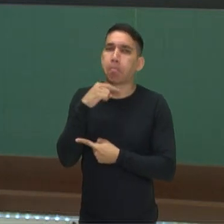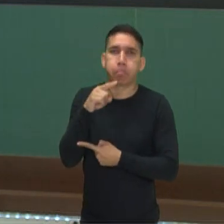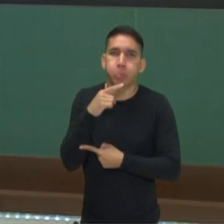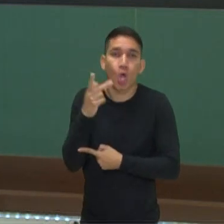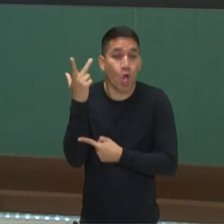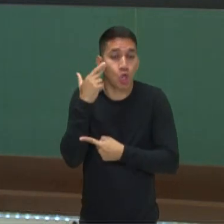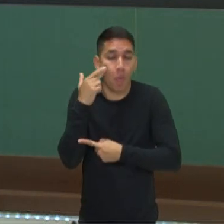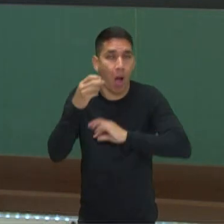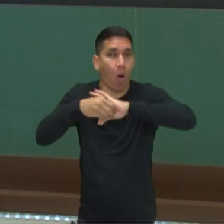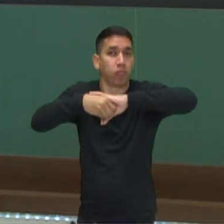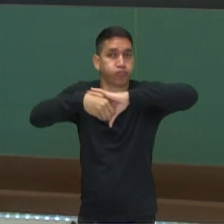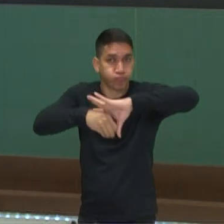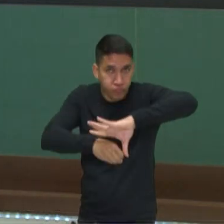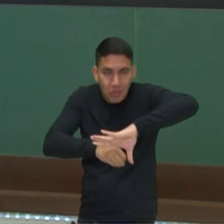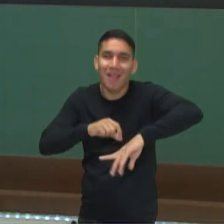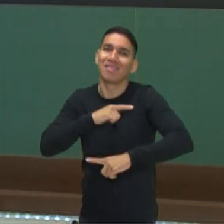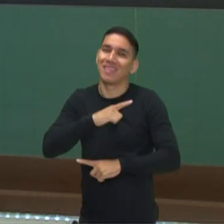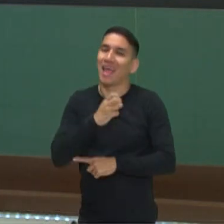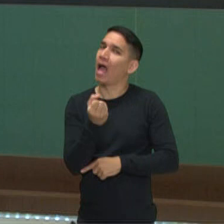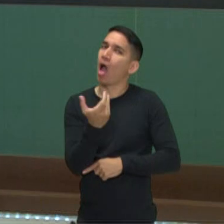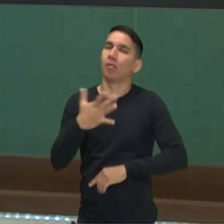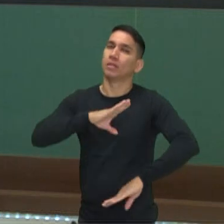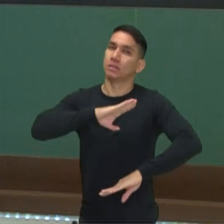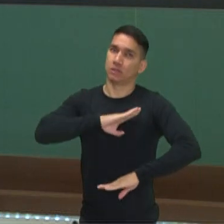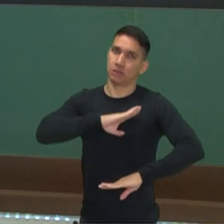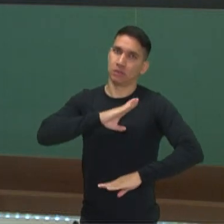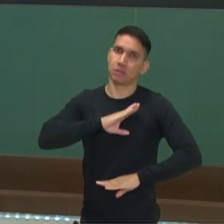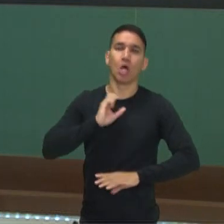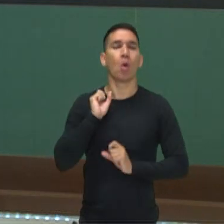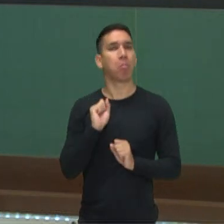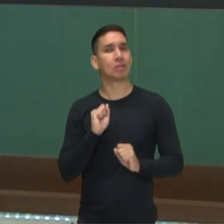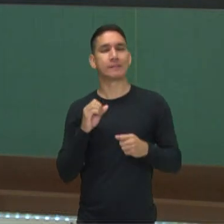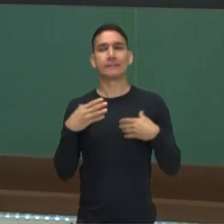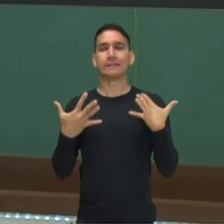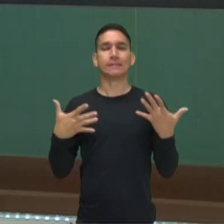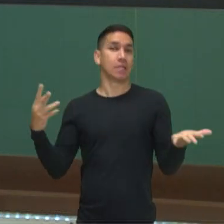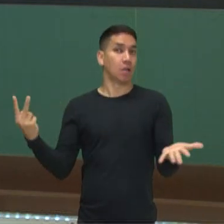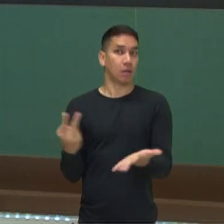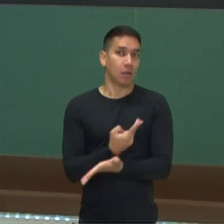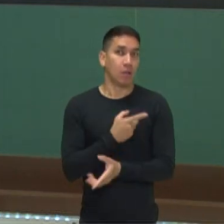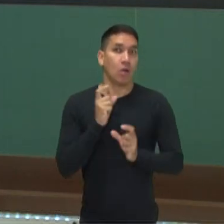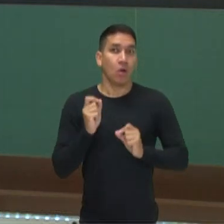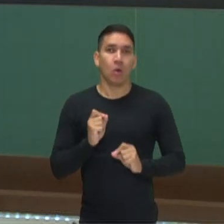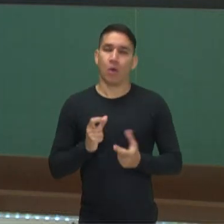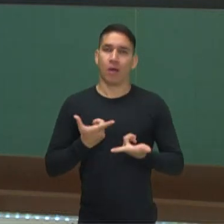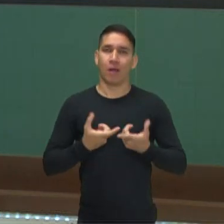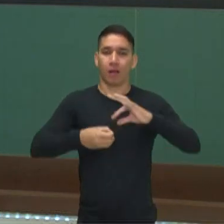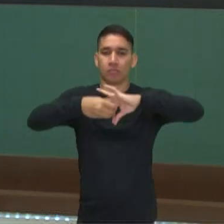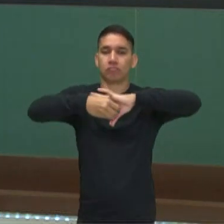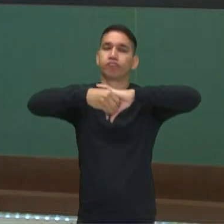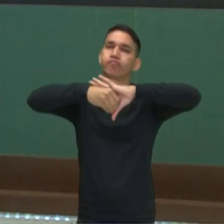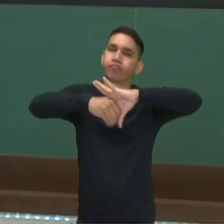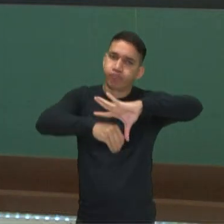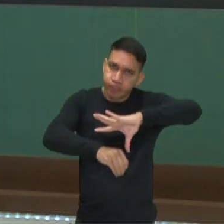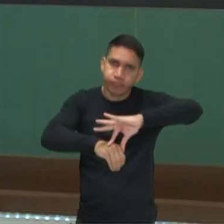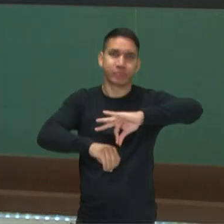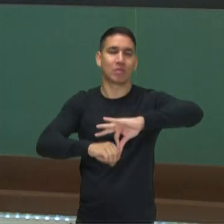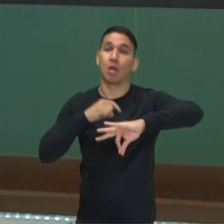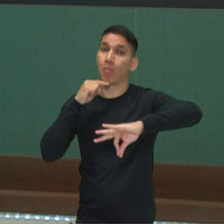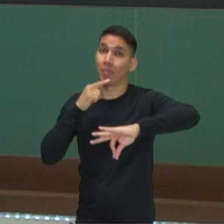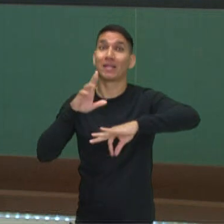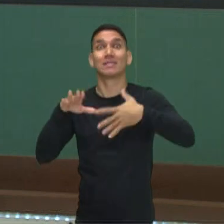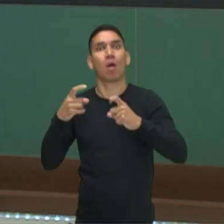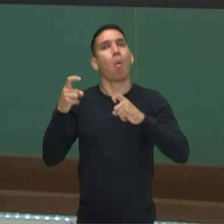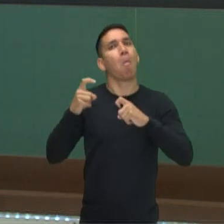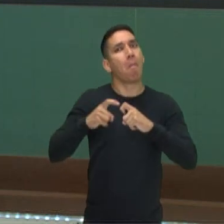né? Existem várias situações que podem impossibilitar esse parto natural. Aí o médico, a médica